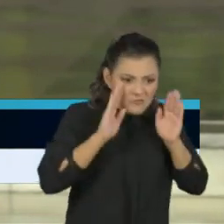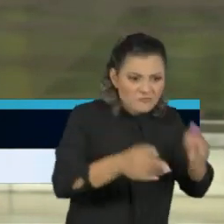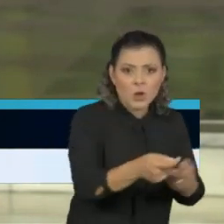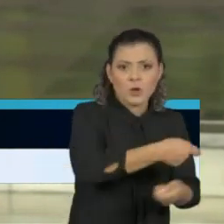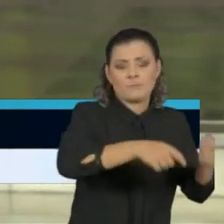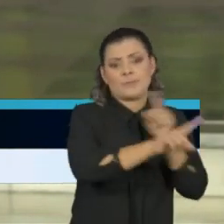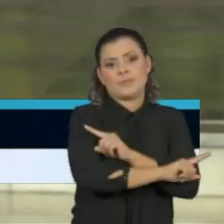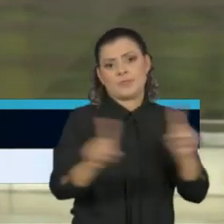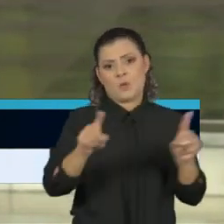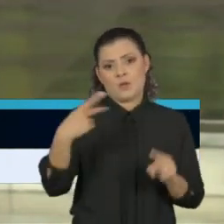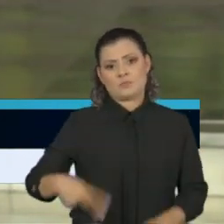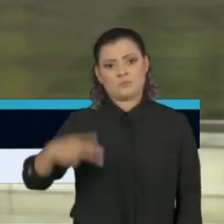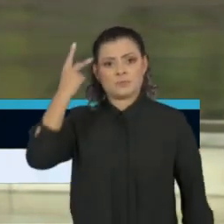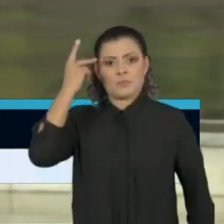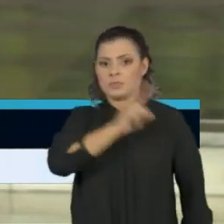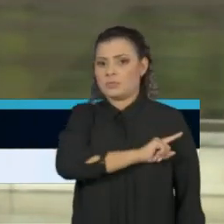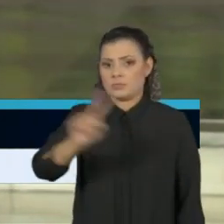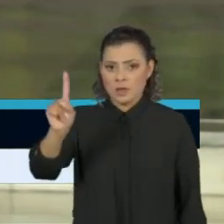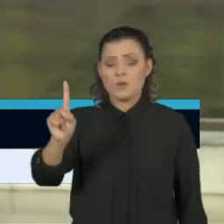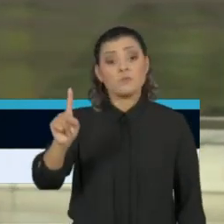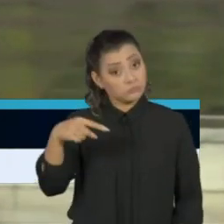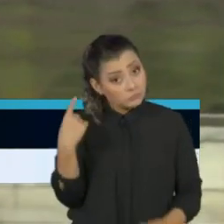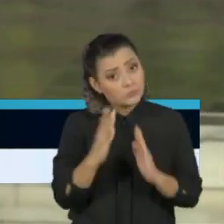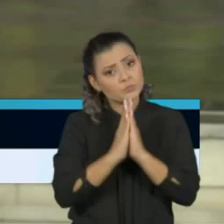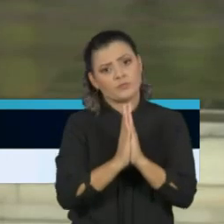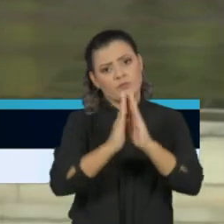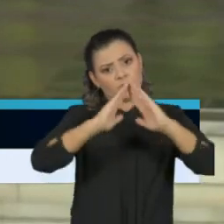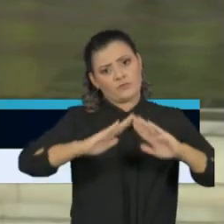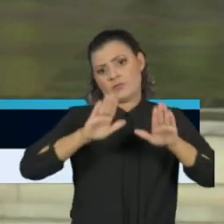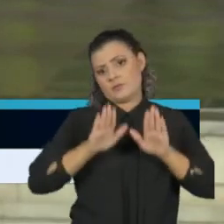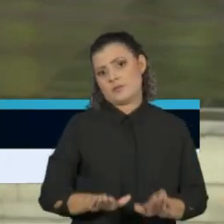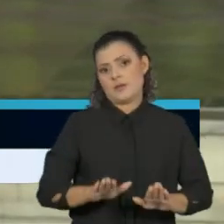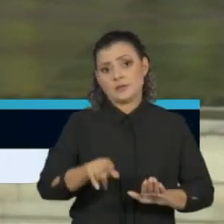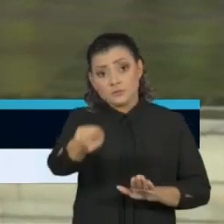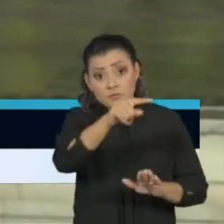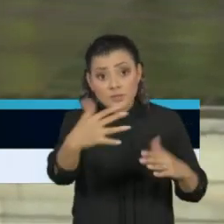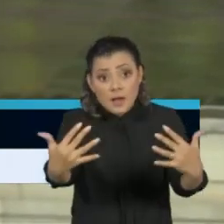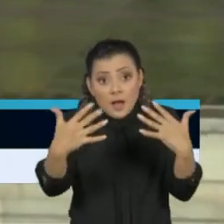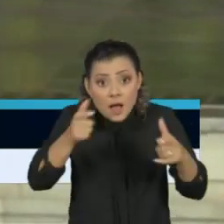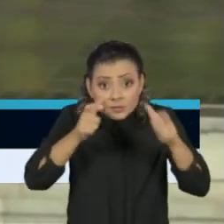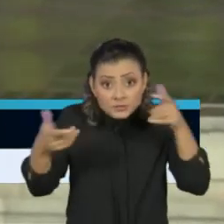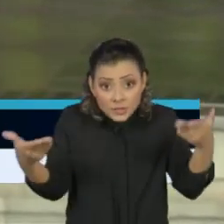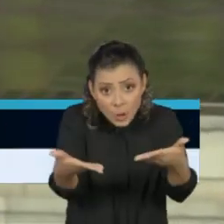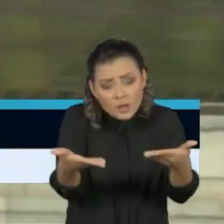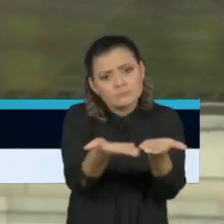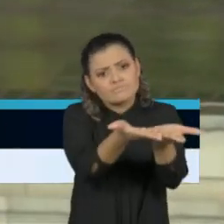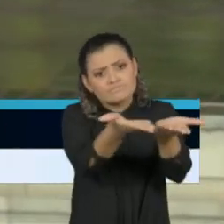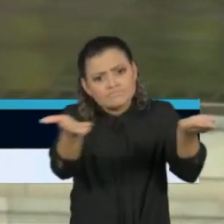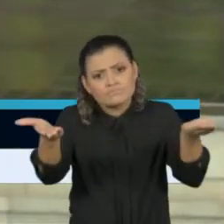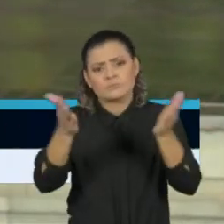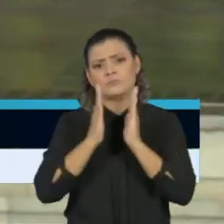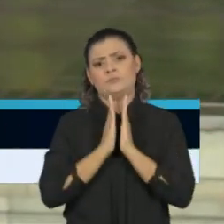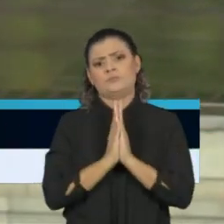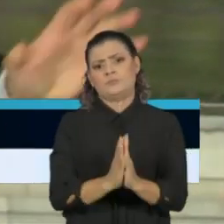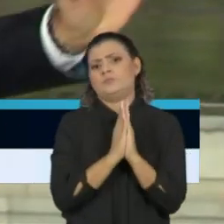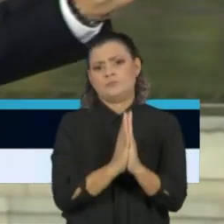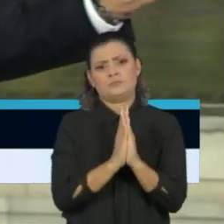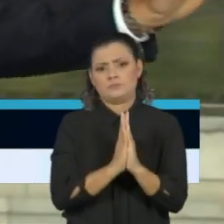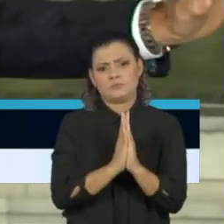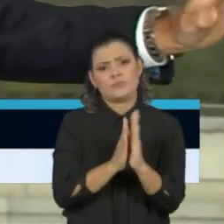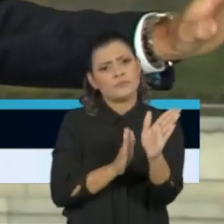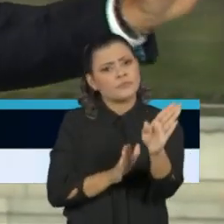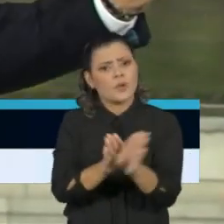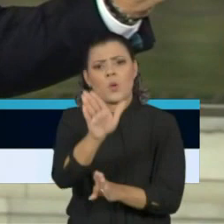em São Paulo. Por favor, fiquem em casa. Você que está nos assistindo, você que nos acompanha, sigam a